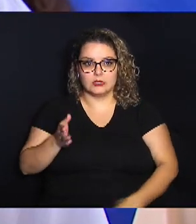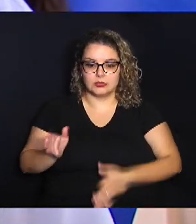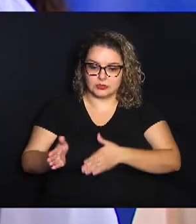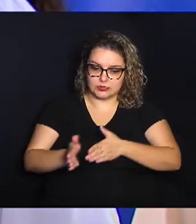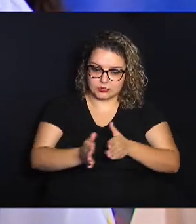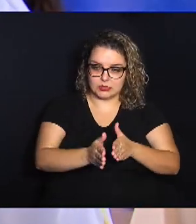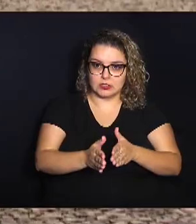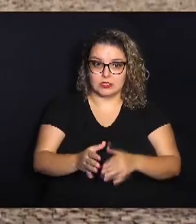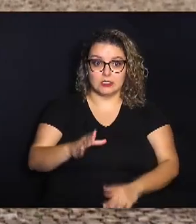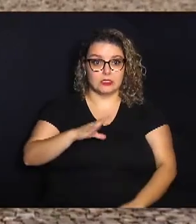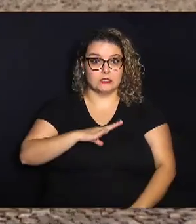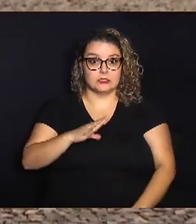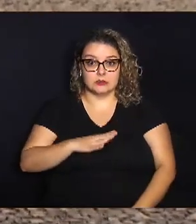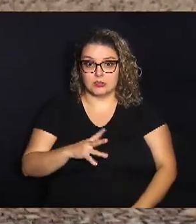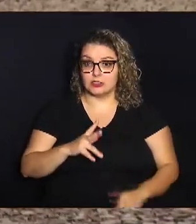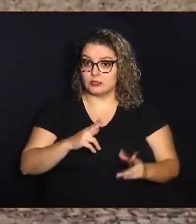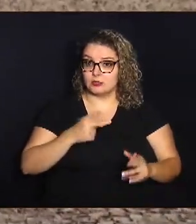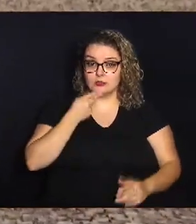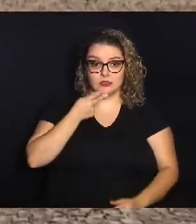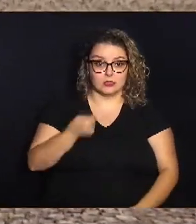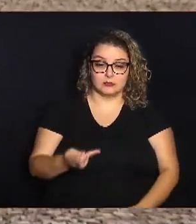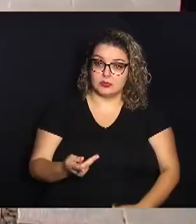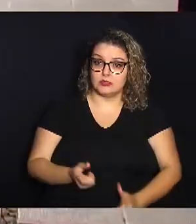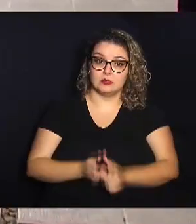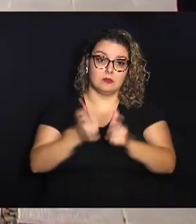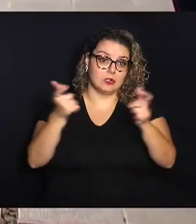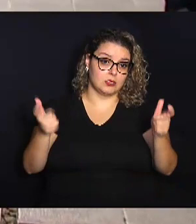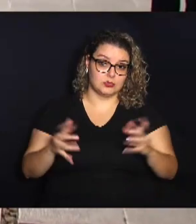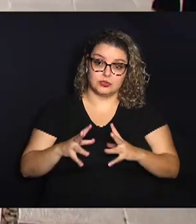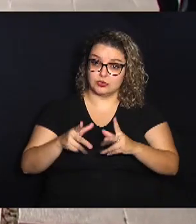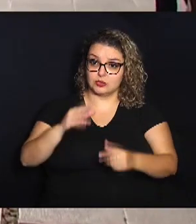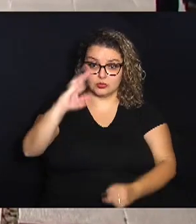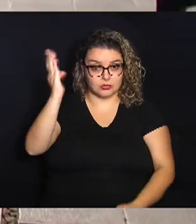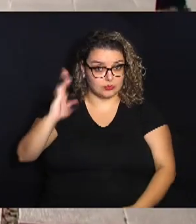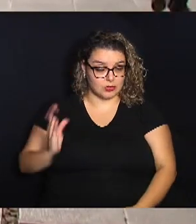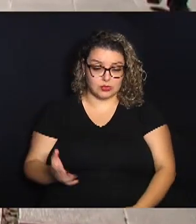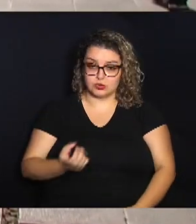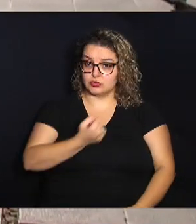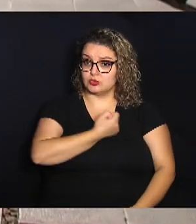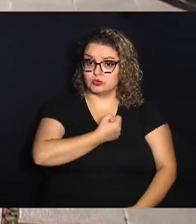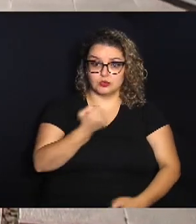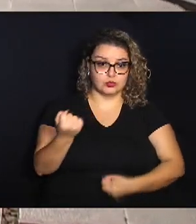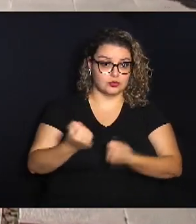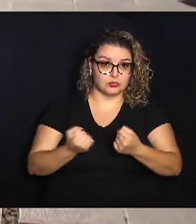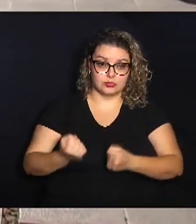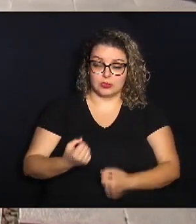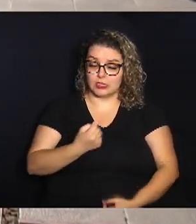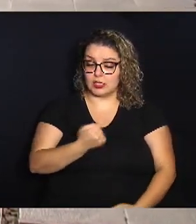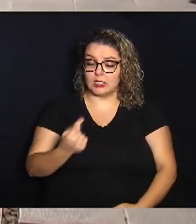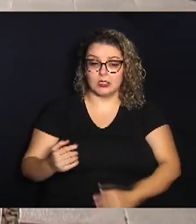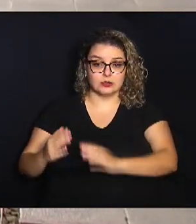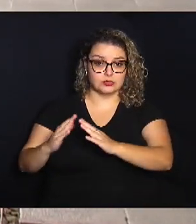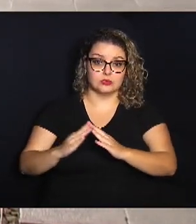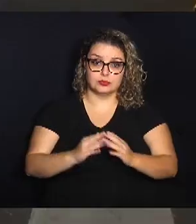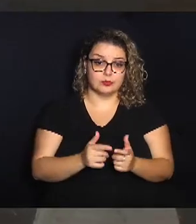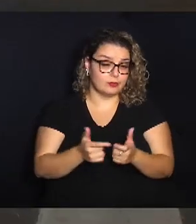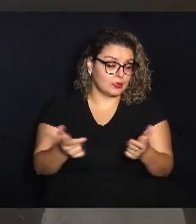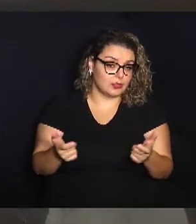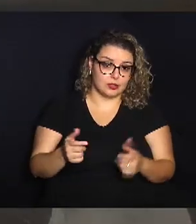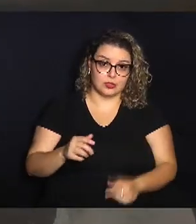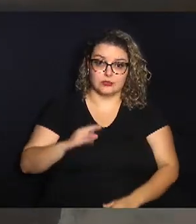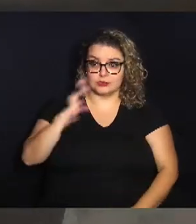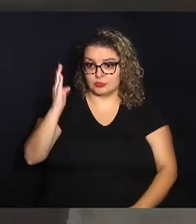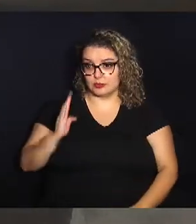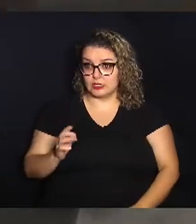cidade, como eu falei, é uma cidade das maiores do Brasil e com número de veículos por habitante também um dos maiores do Brasil.